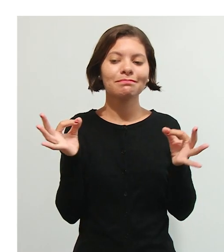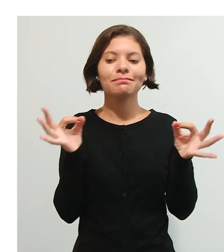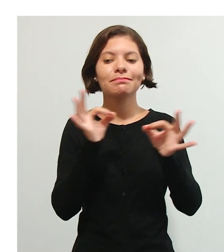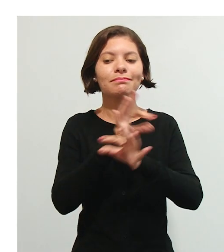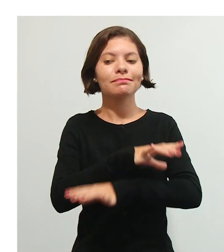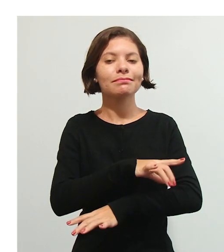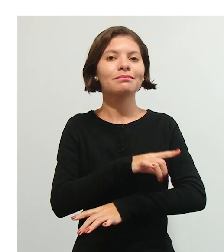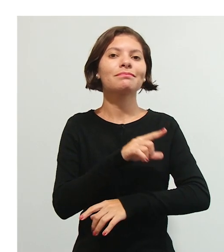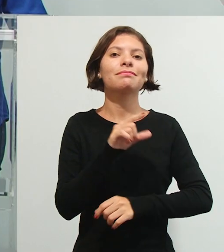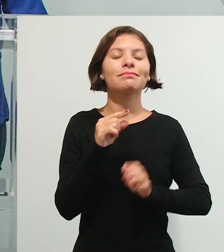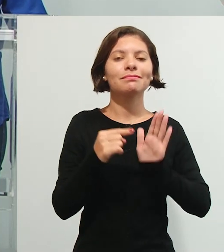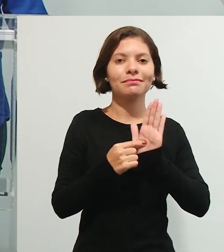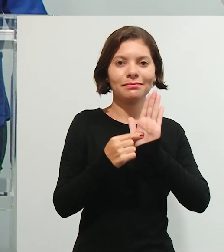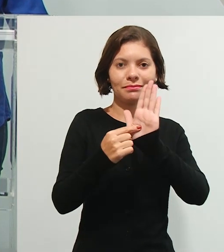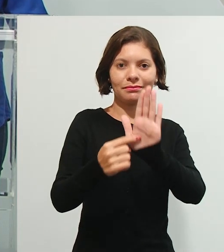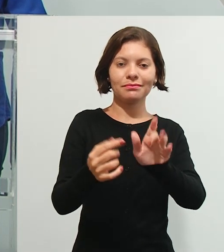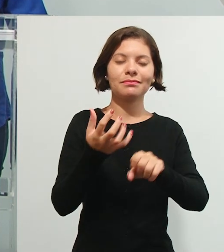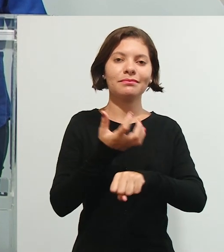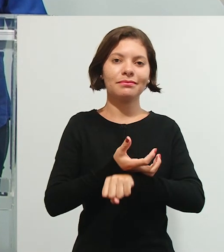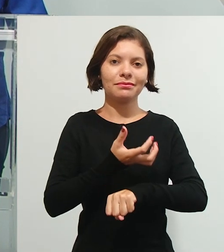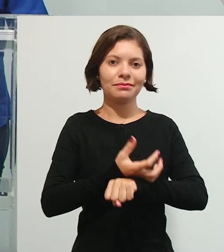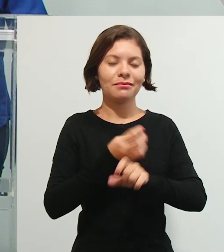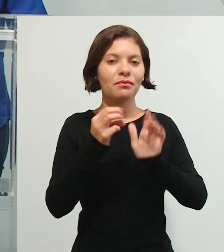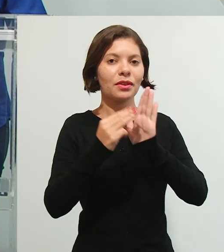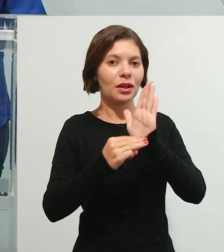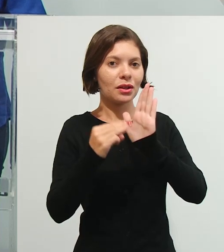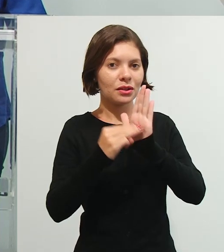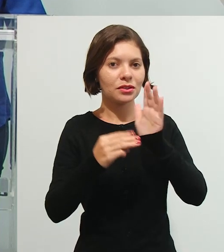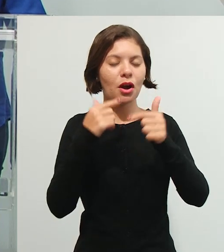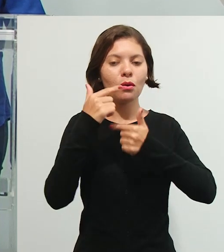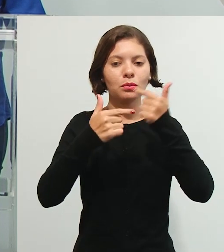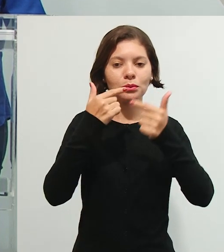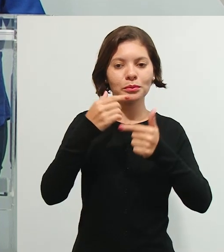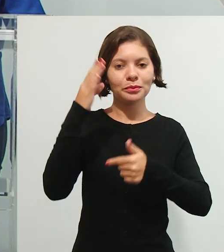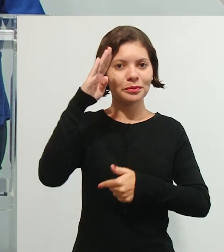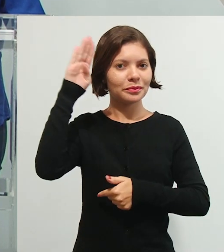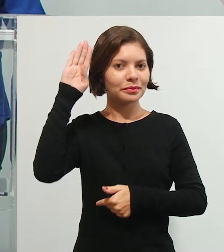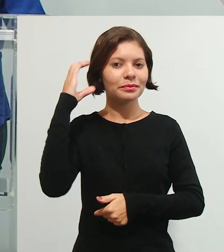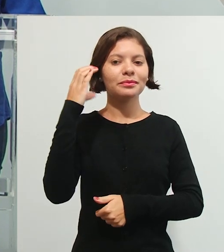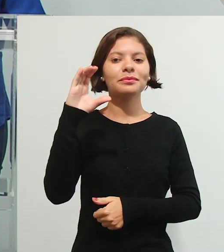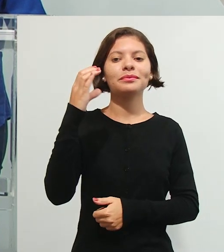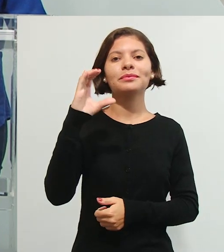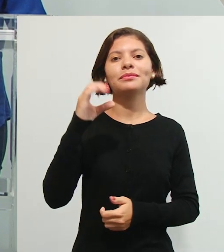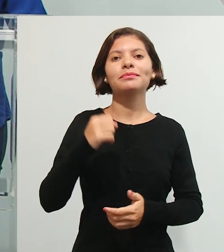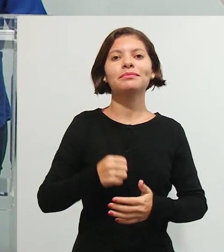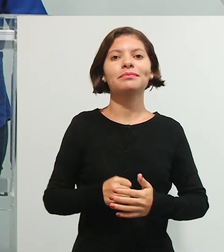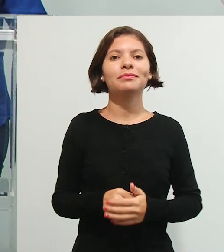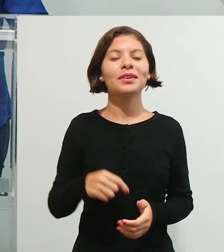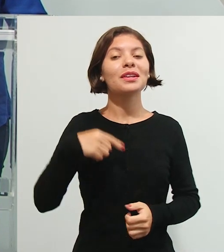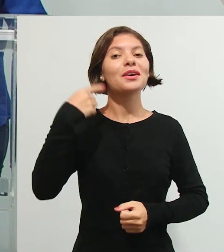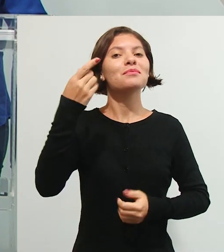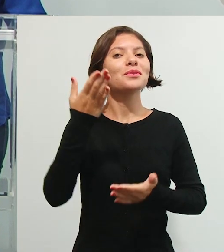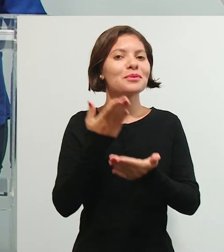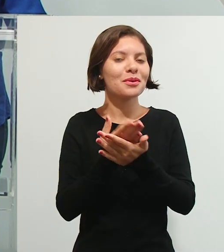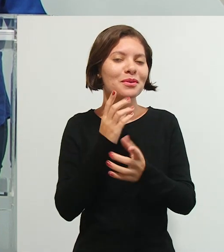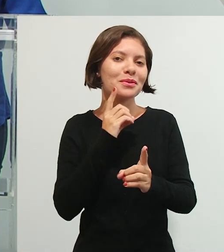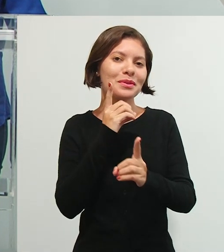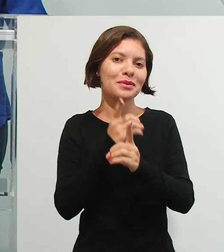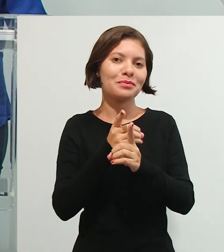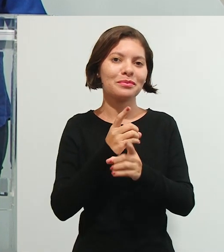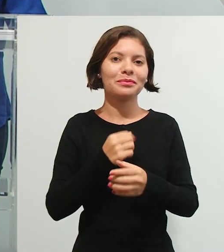encerramos a nossa apresentação da disciplina de metodologia do trabalho acadêmico científico e nos vemos na